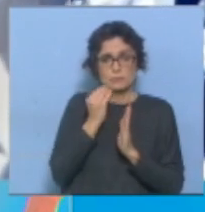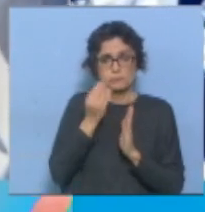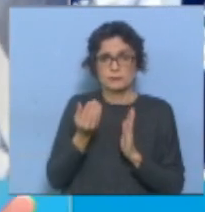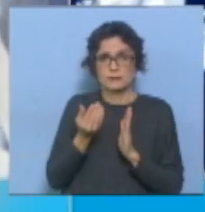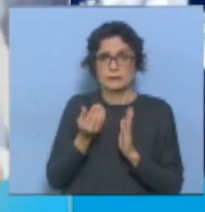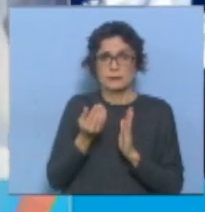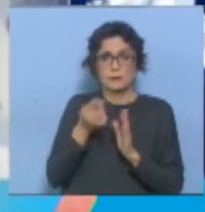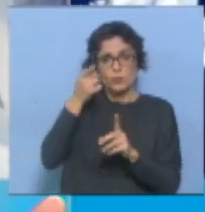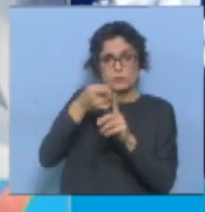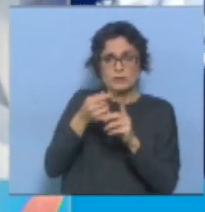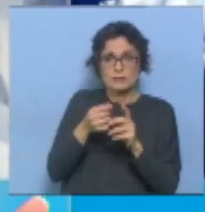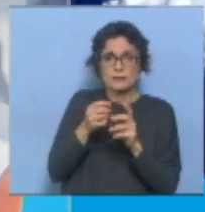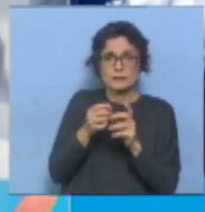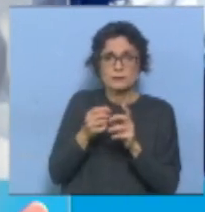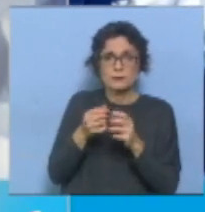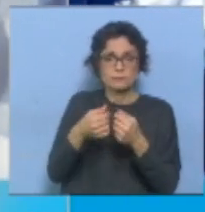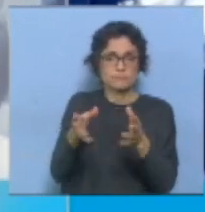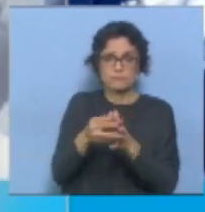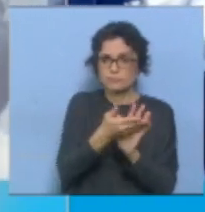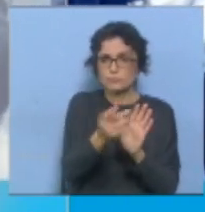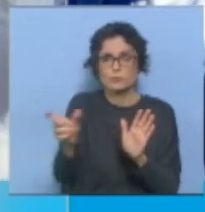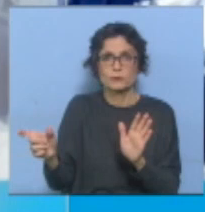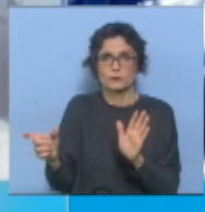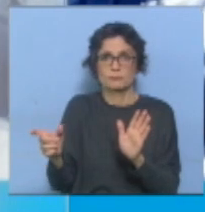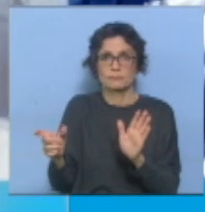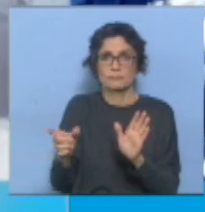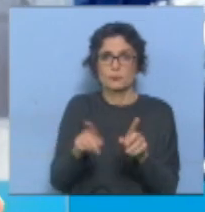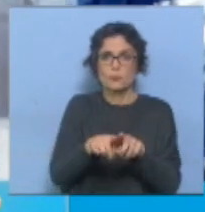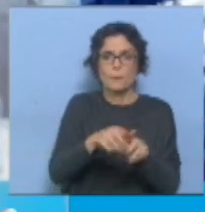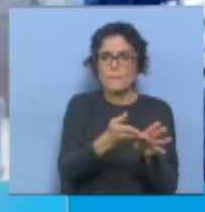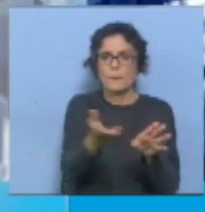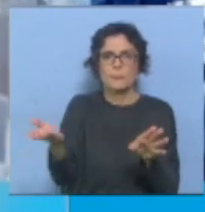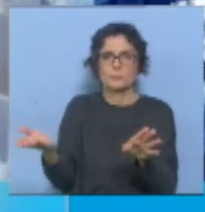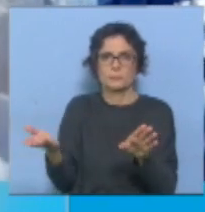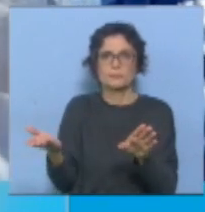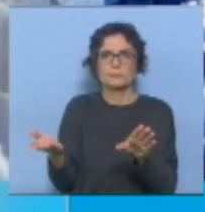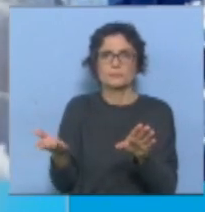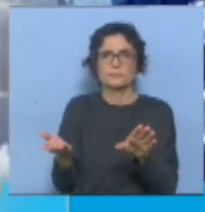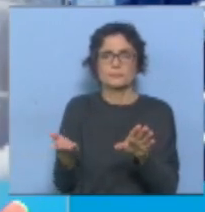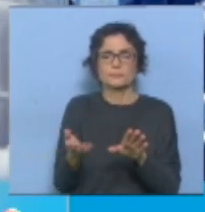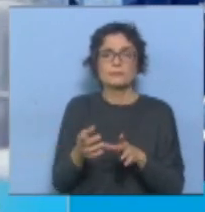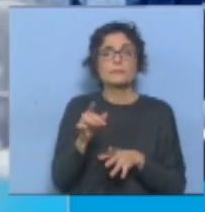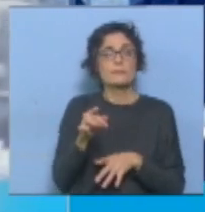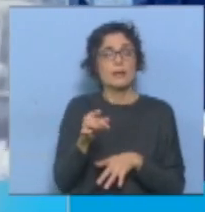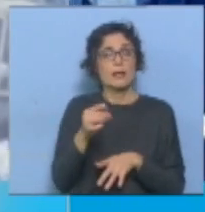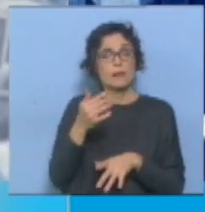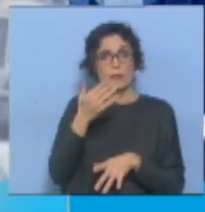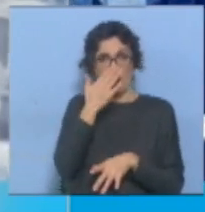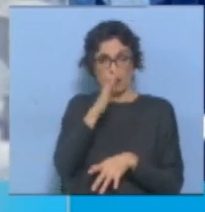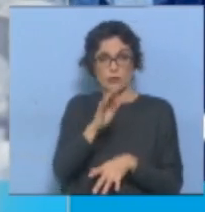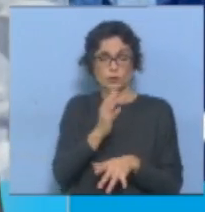para servir os irmãos, mesmo aqueles que não partilham o mesmo credo. Mas a atitude da Igreja, do discípulo, é essa de